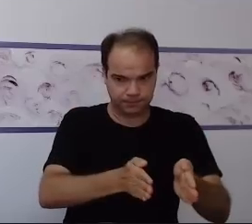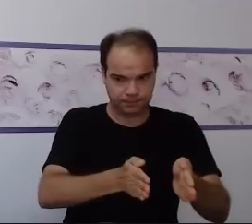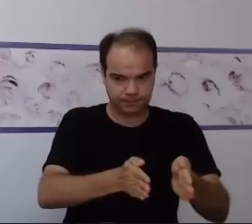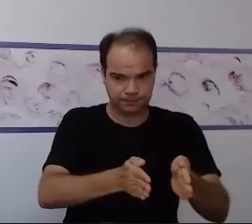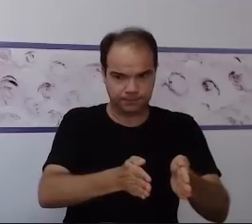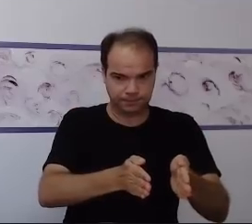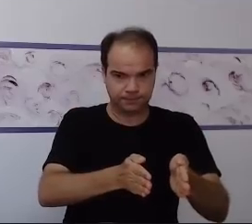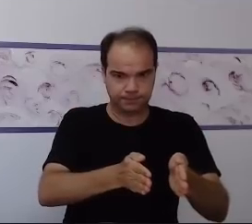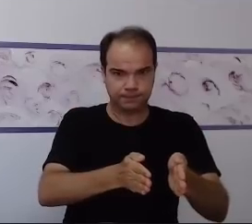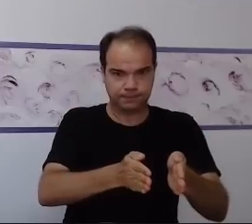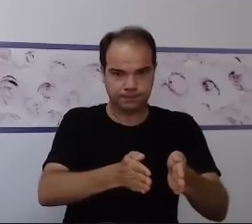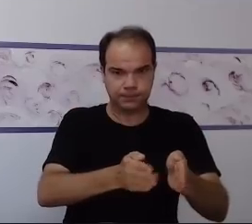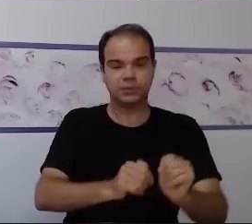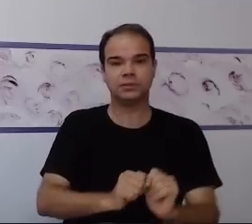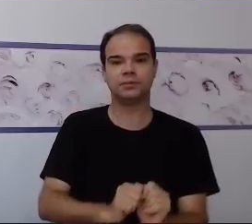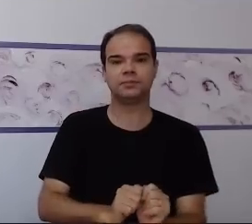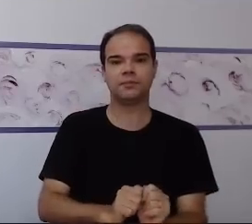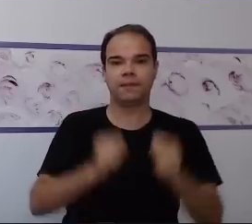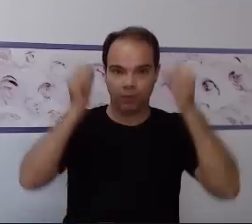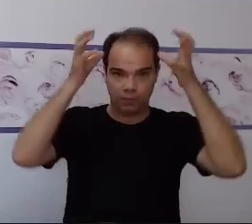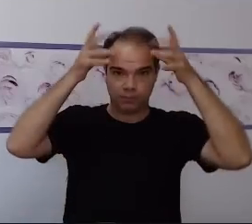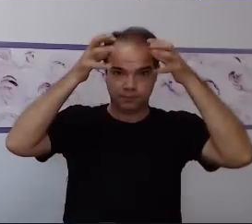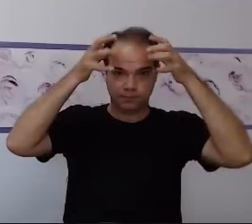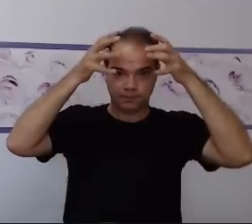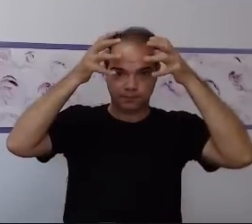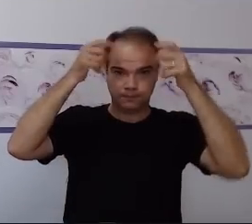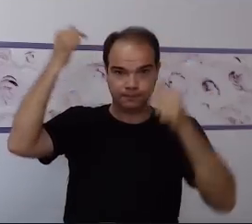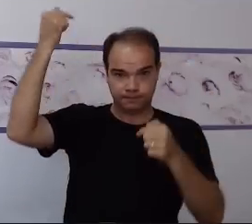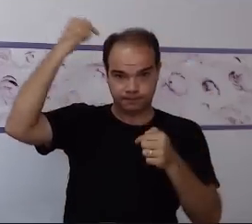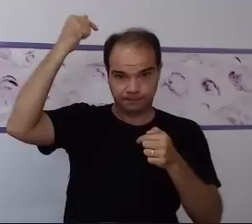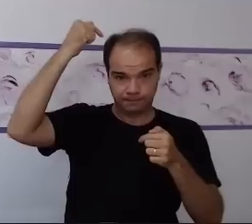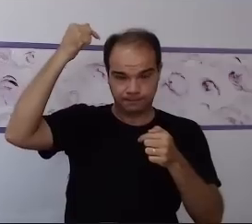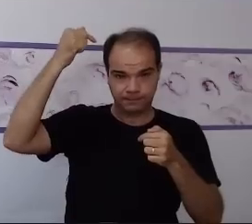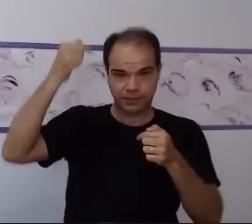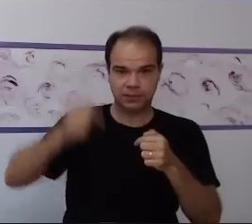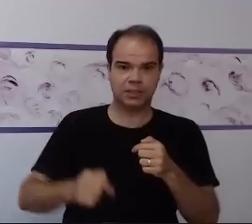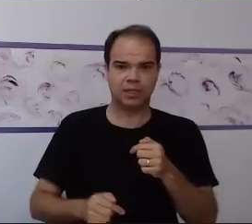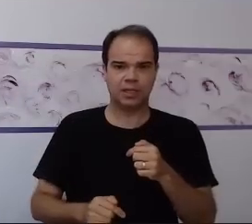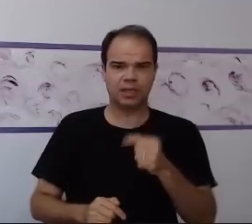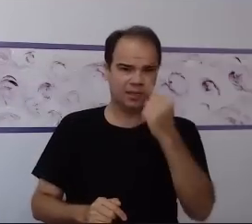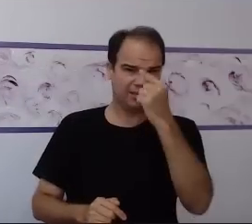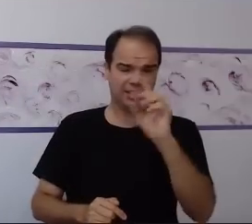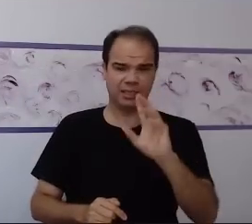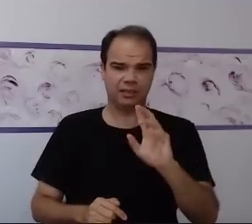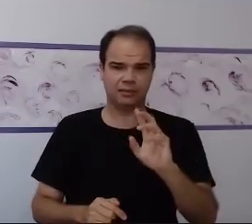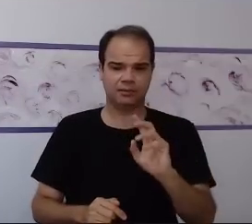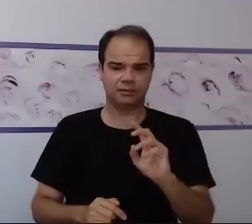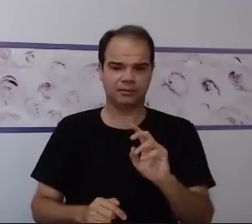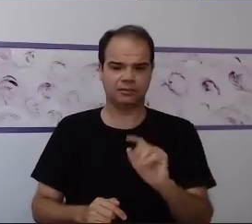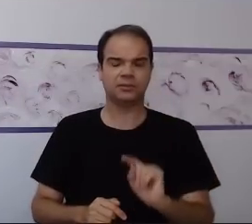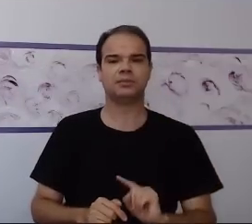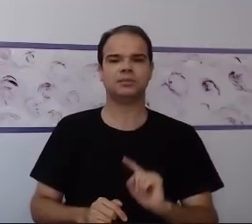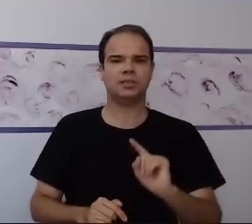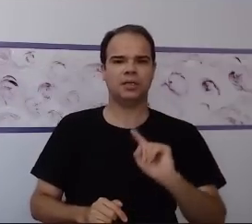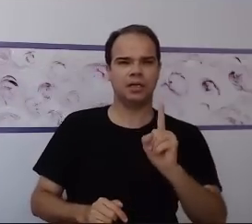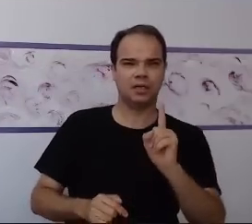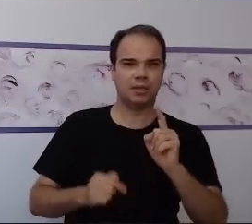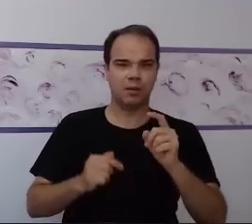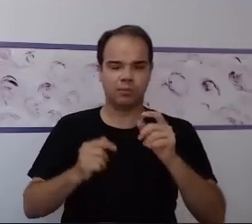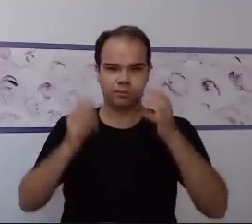área do cérebro, que a gente chama de controle inibitório, não é devidamente